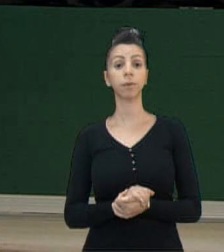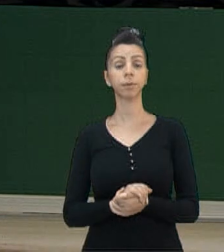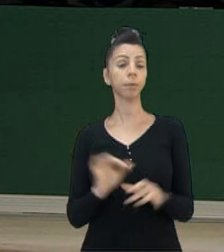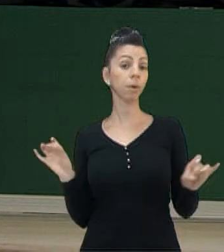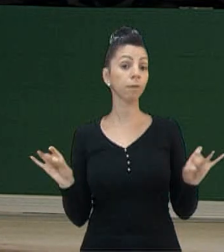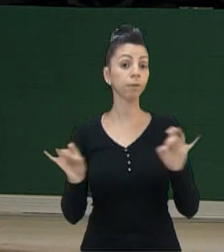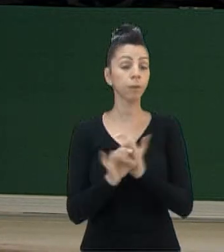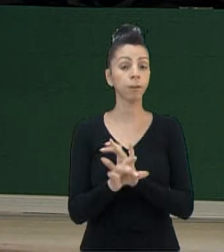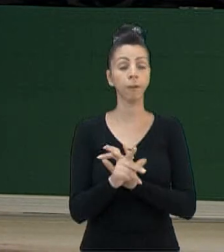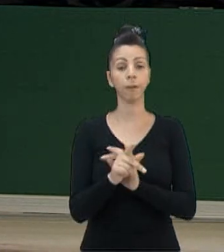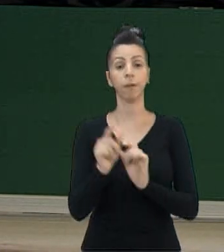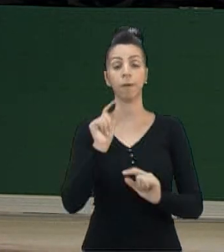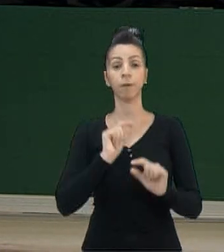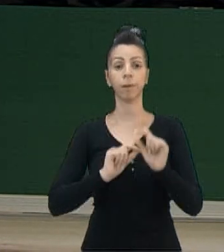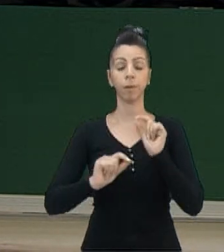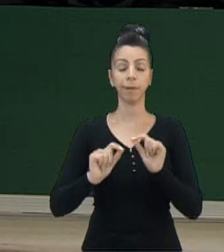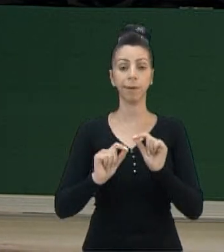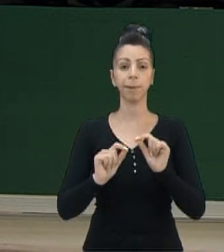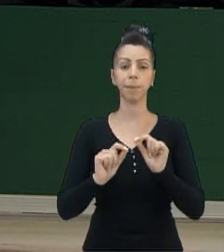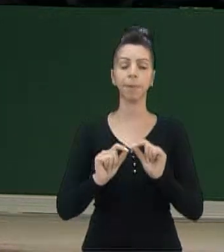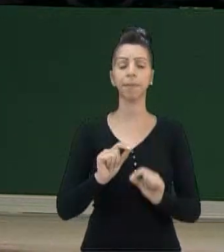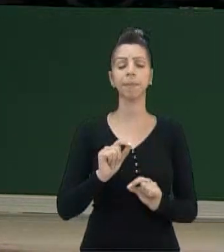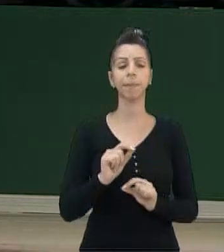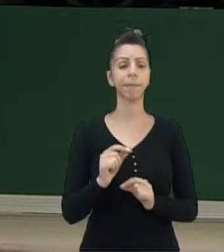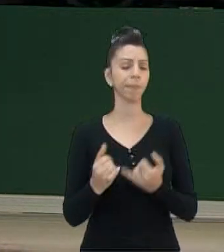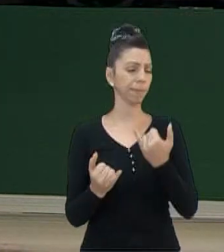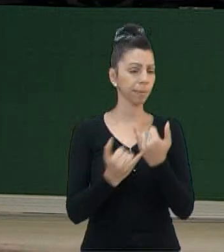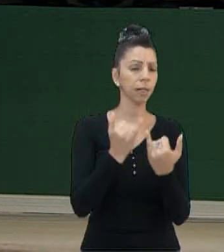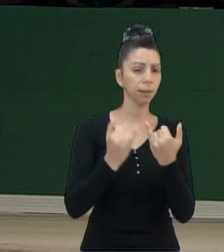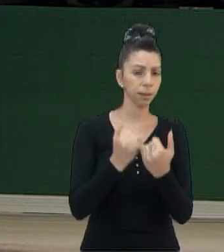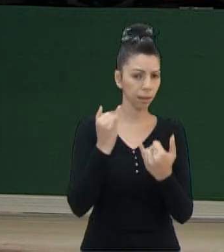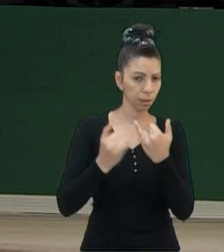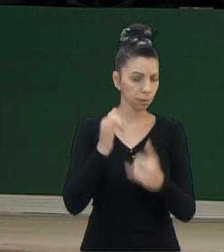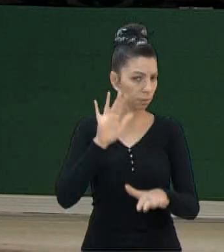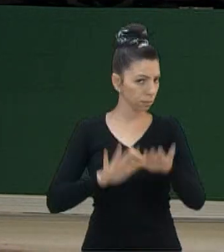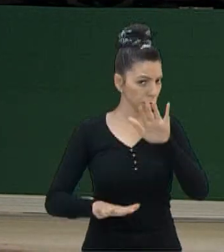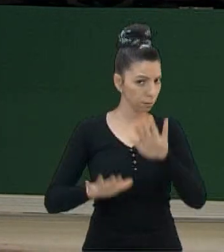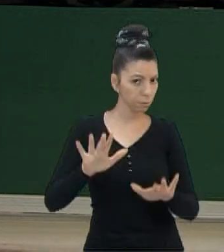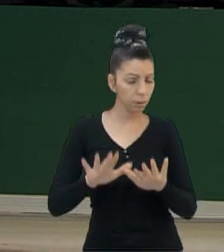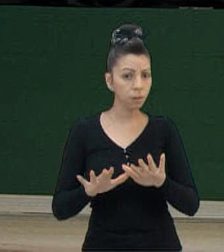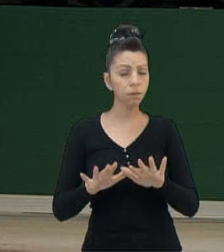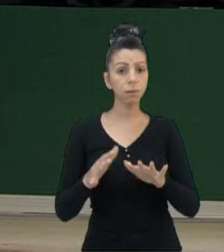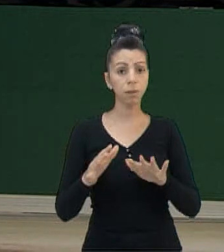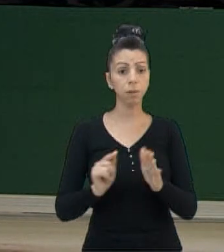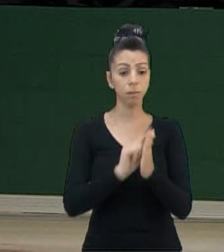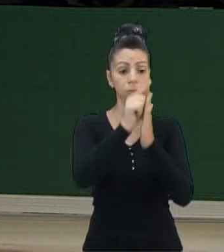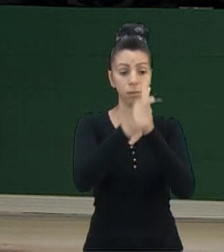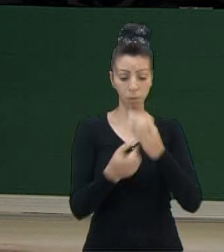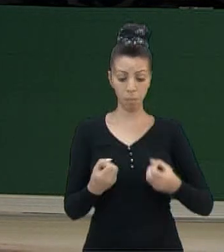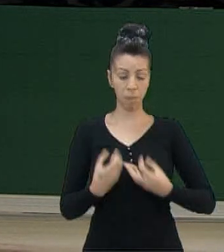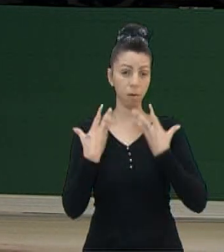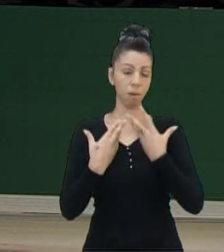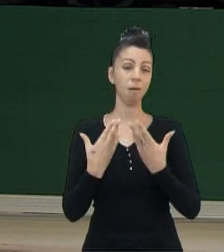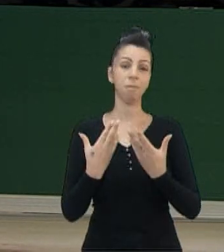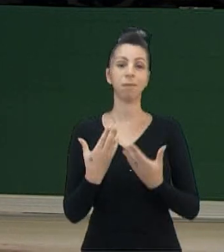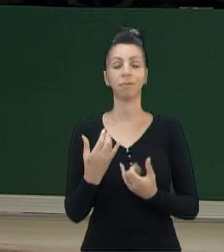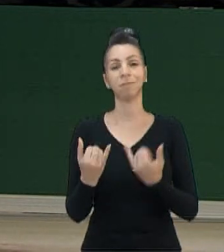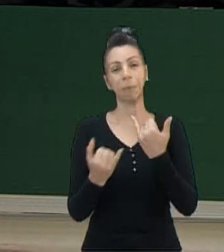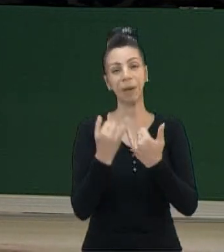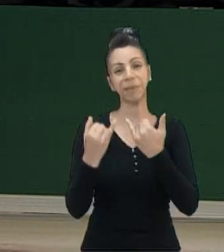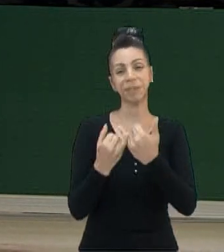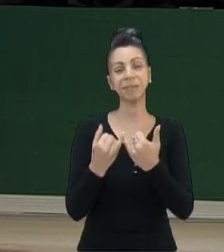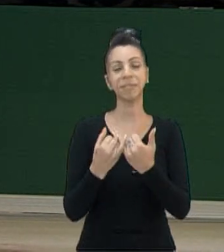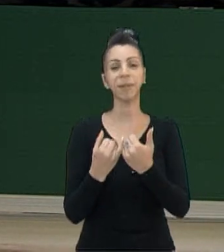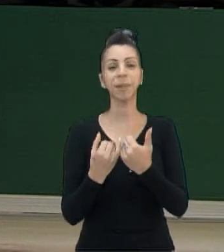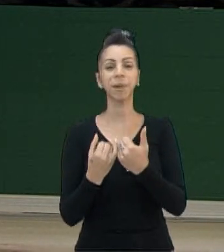uma impressão que a poesia, ou que o gênero, melhor, que o gênero poema é uma coisa que só fala de sentimentos, ou